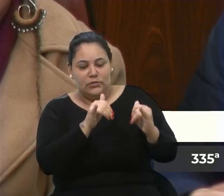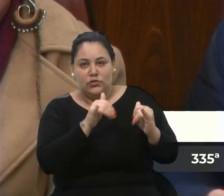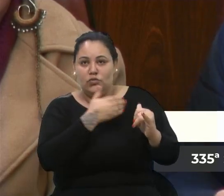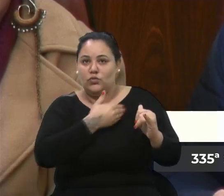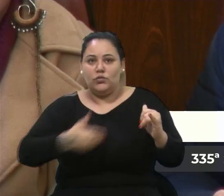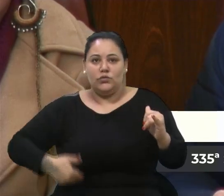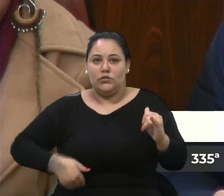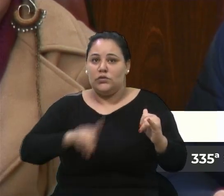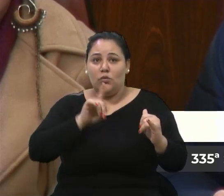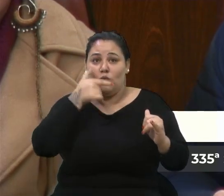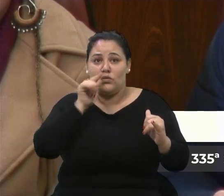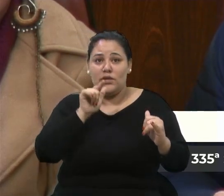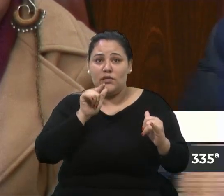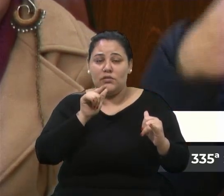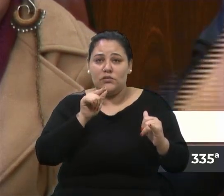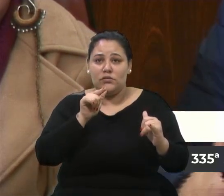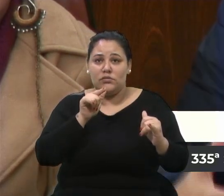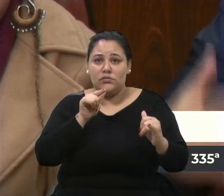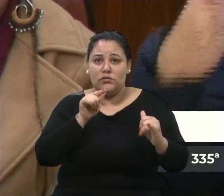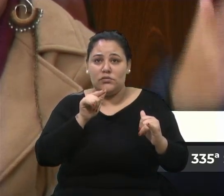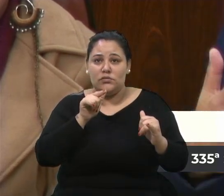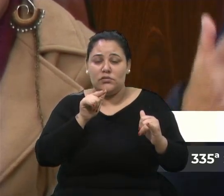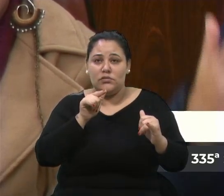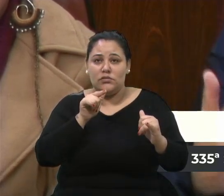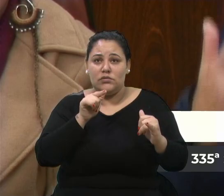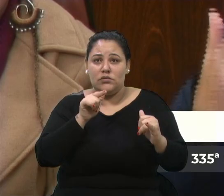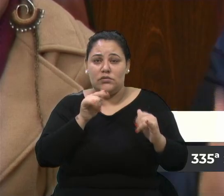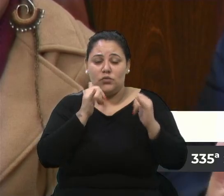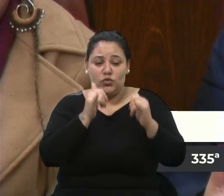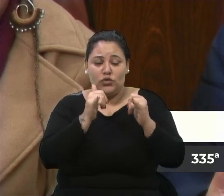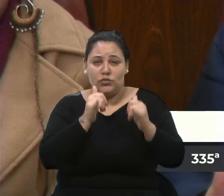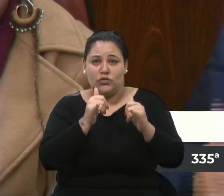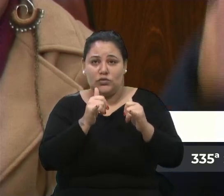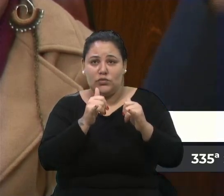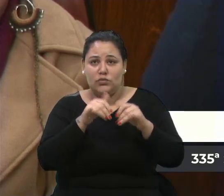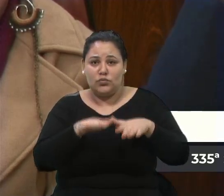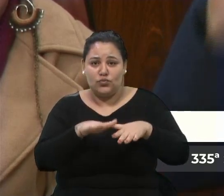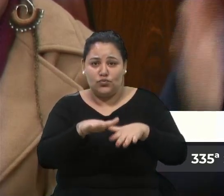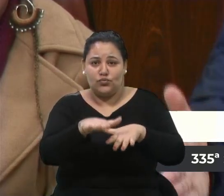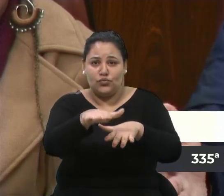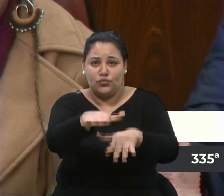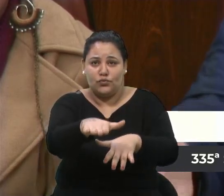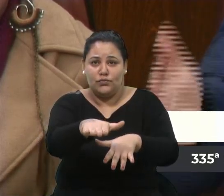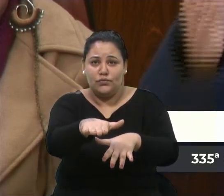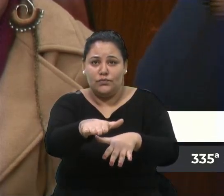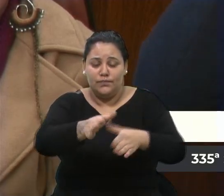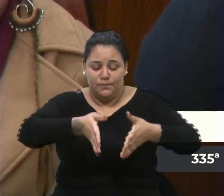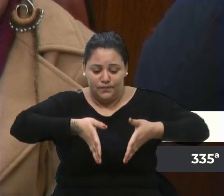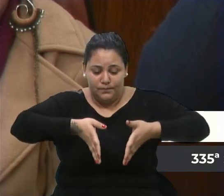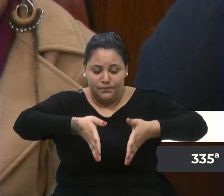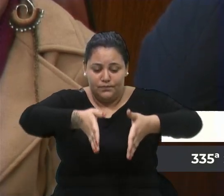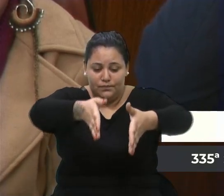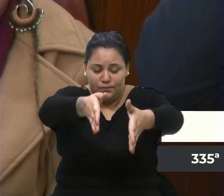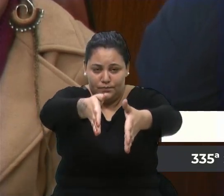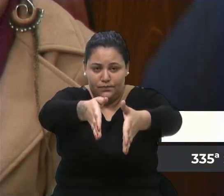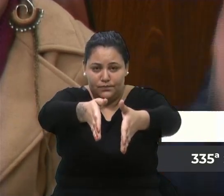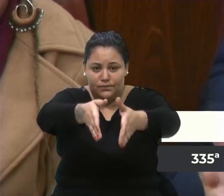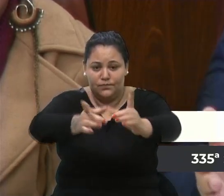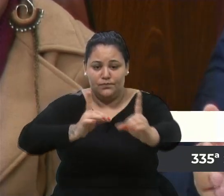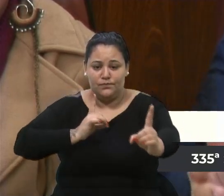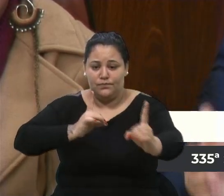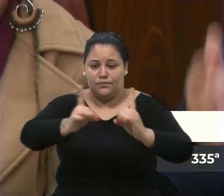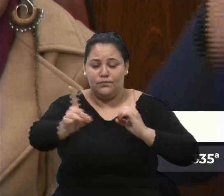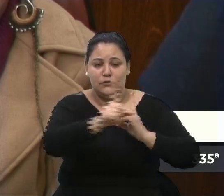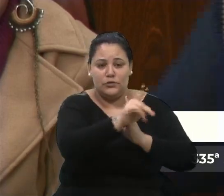consegue circular. Os ônibus demoram muito a circular. As conversões seguem na Pinheiro e na Sinimbu, os